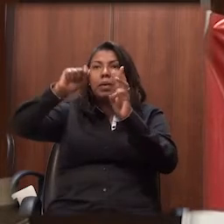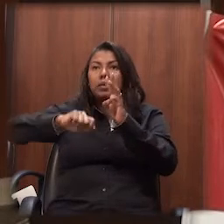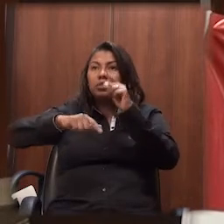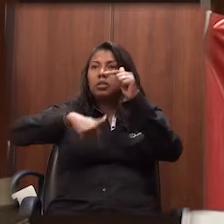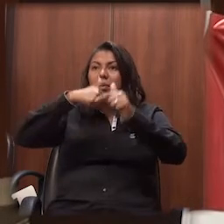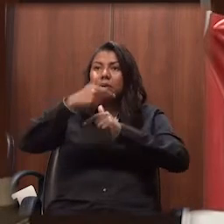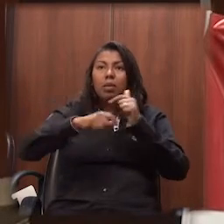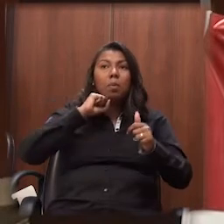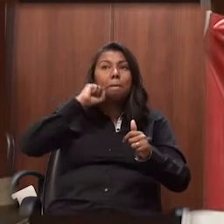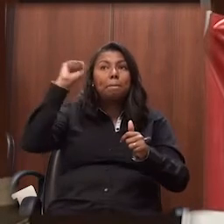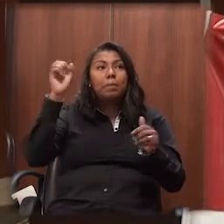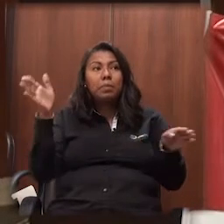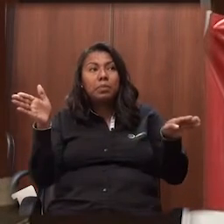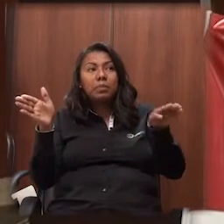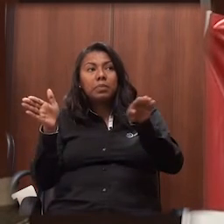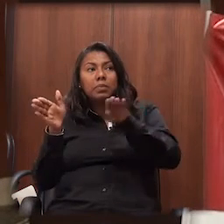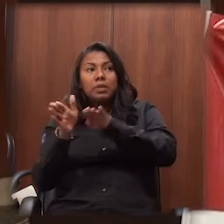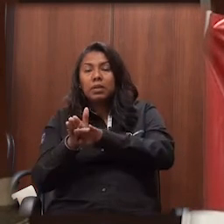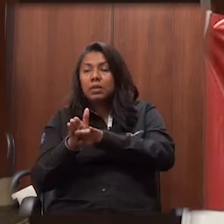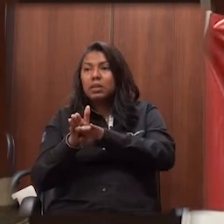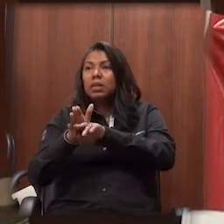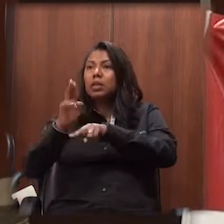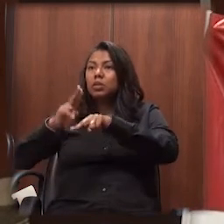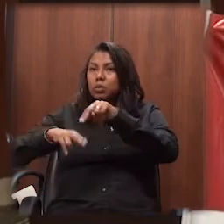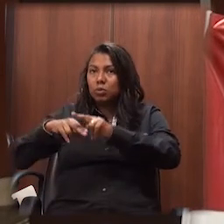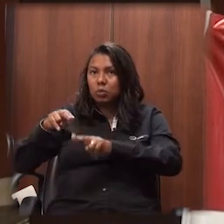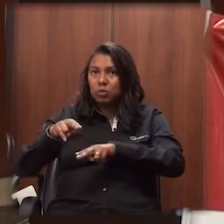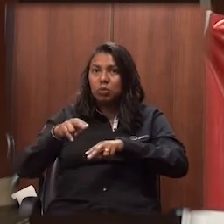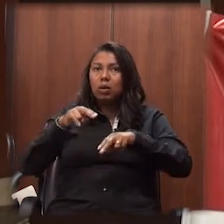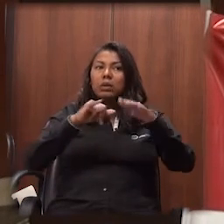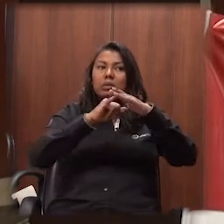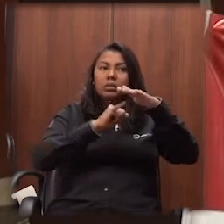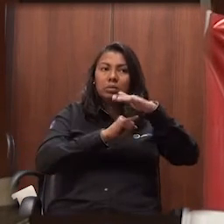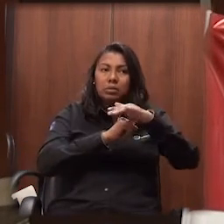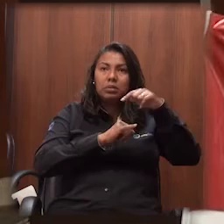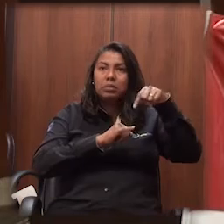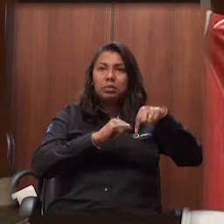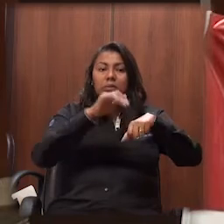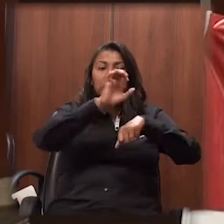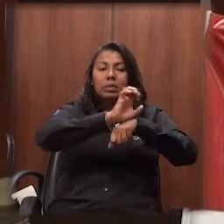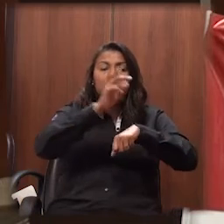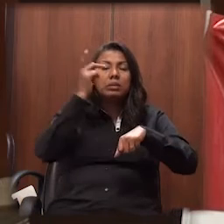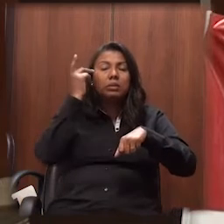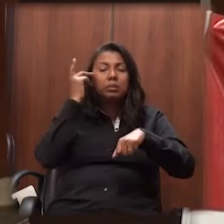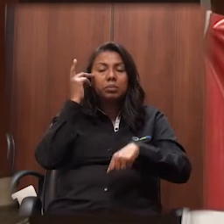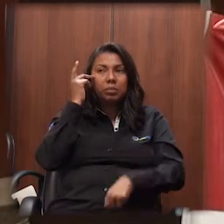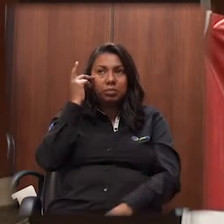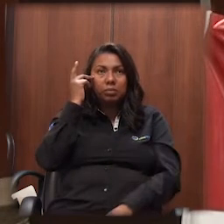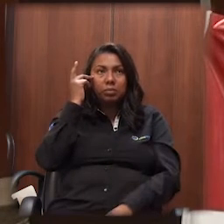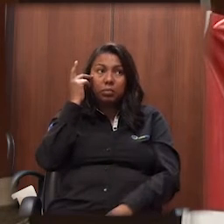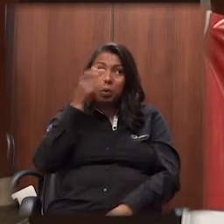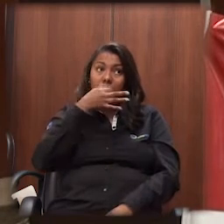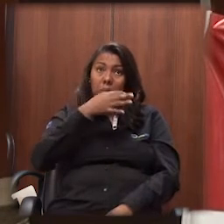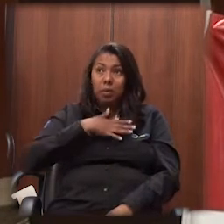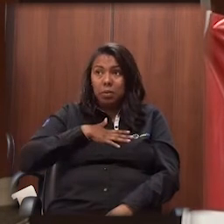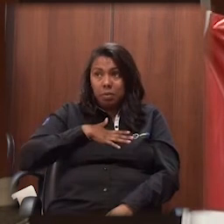de 2018, as instituições do estado de São Paulo tiveram uma, na minha apreciação, e eu vejo, sem